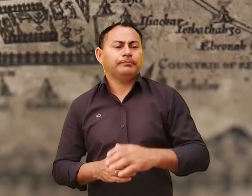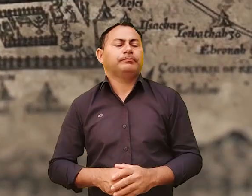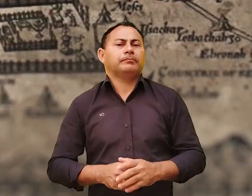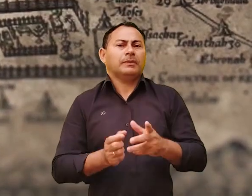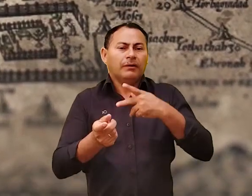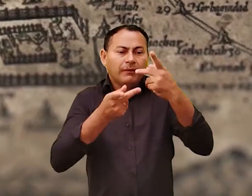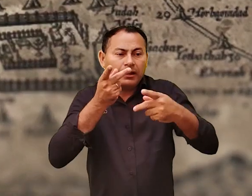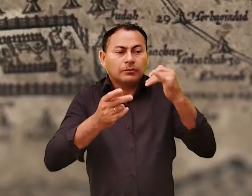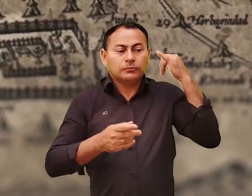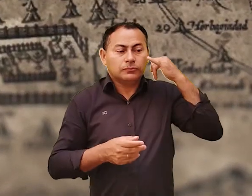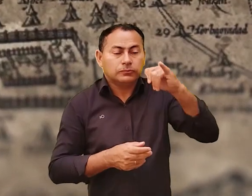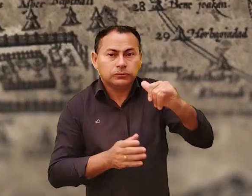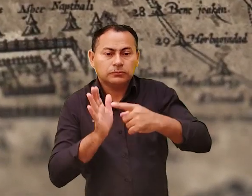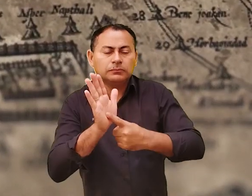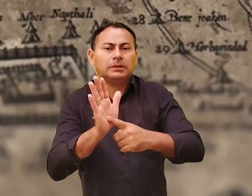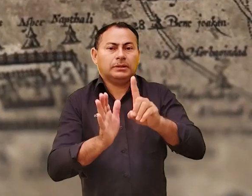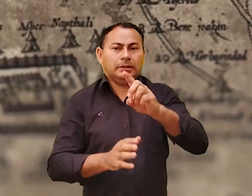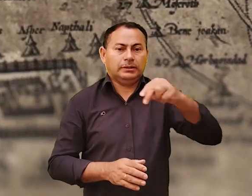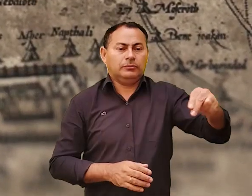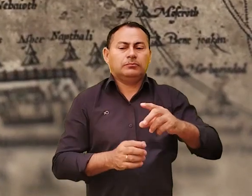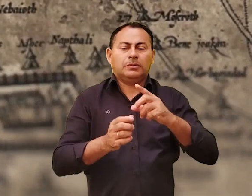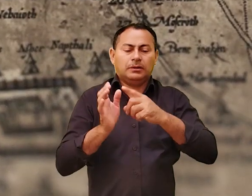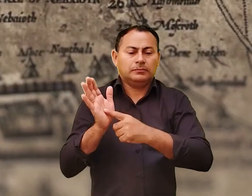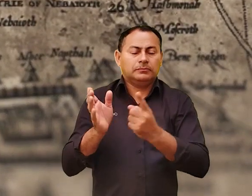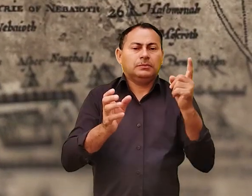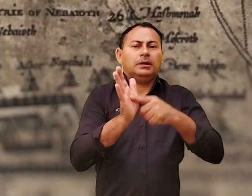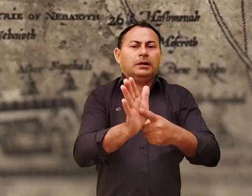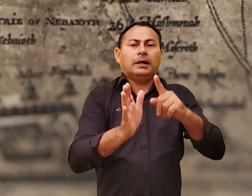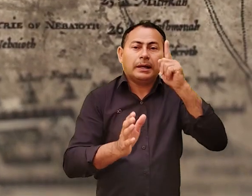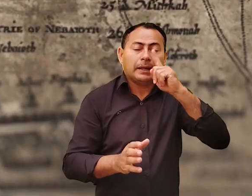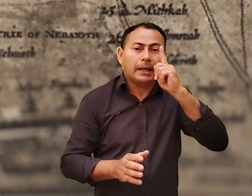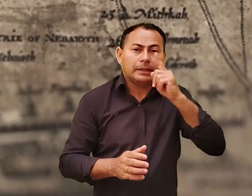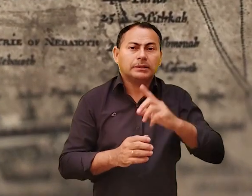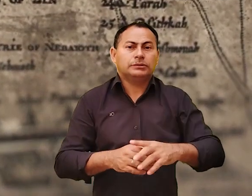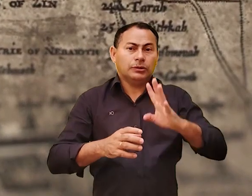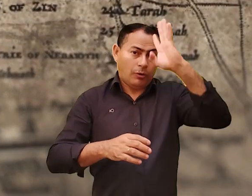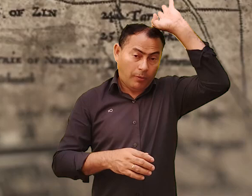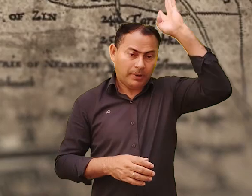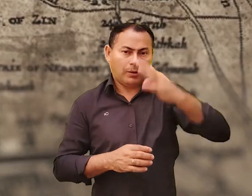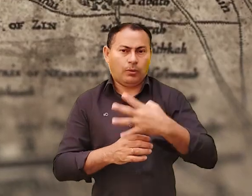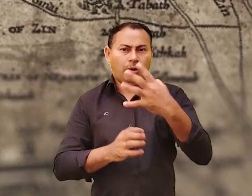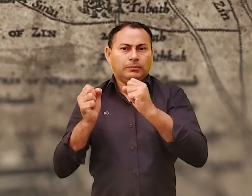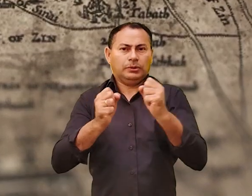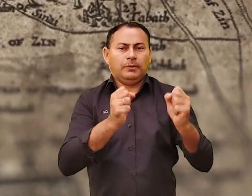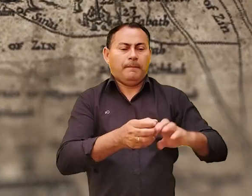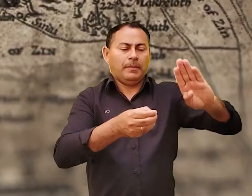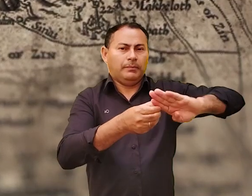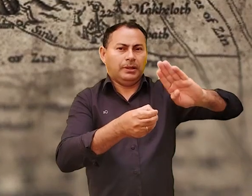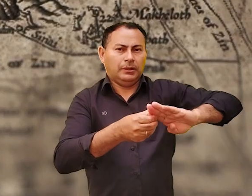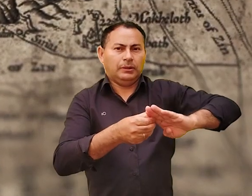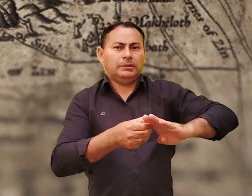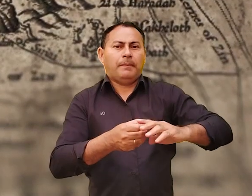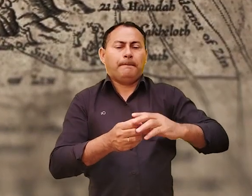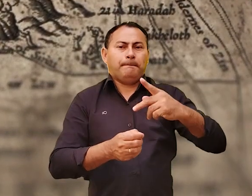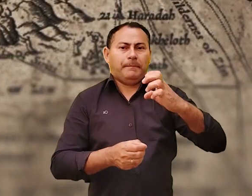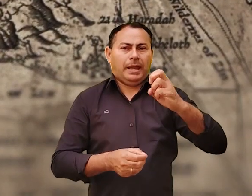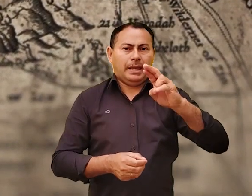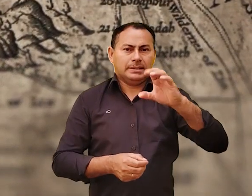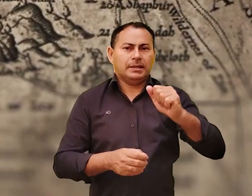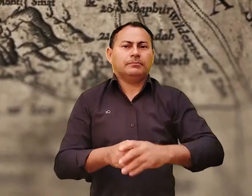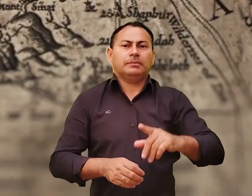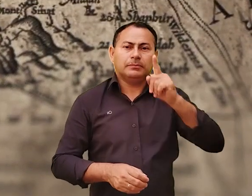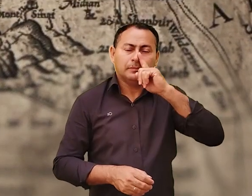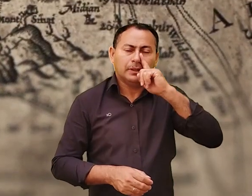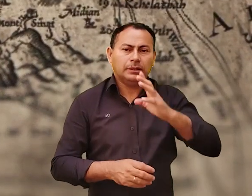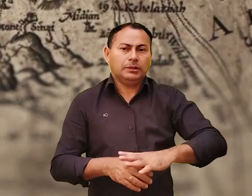faz referência à potência da Grécia e de Roma. 4 poderes, Babilônia, Pérsia, Grécia e Roma, aparecerão